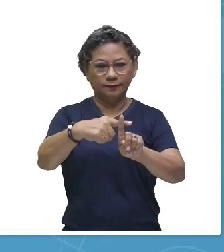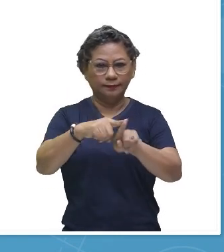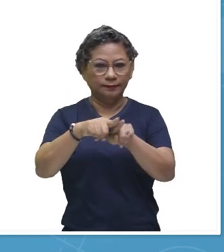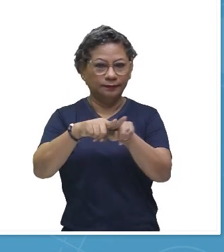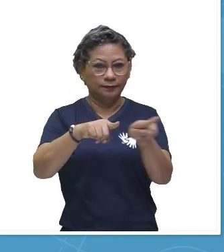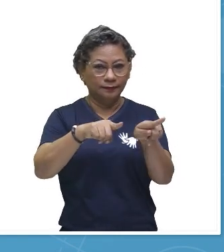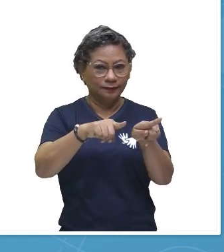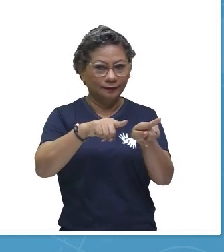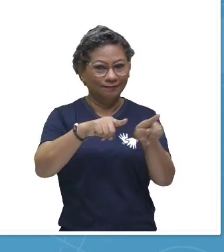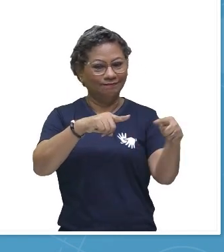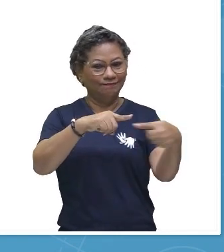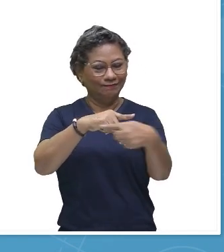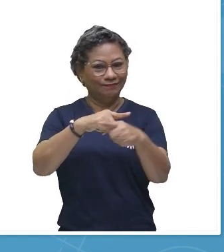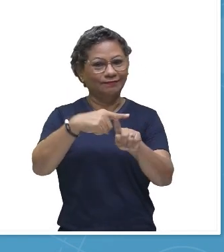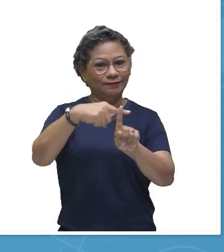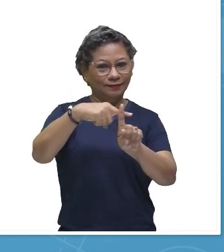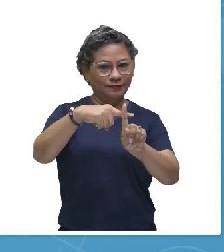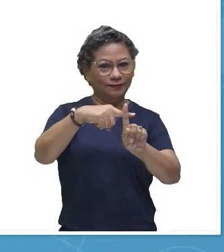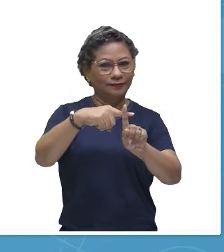aqui.